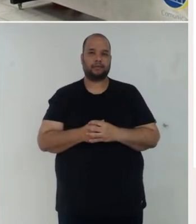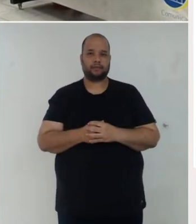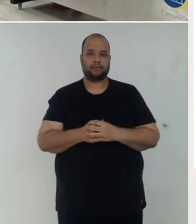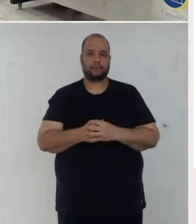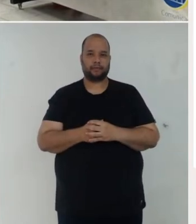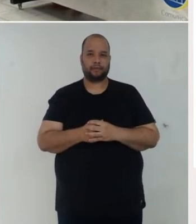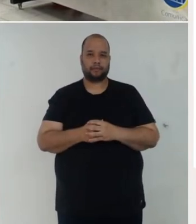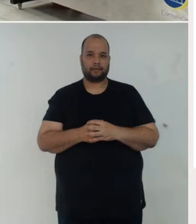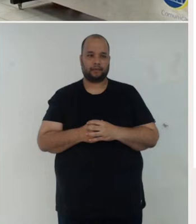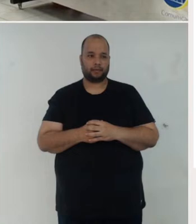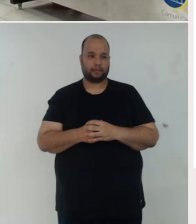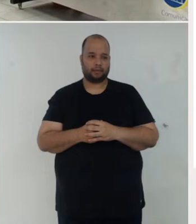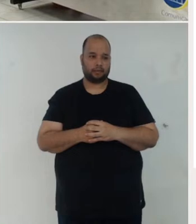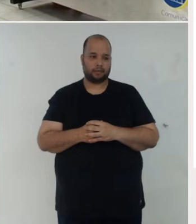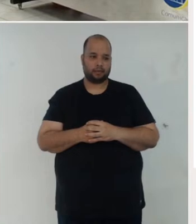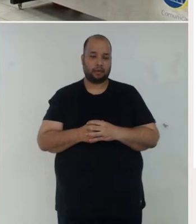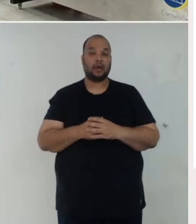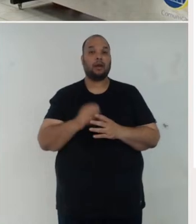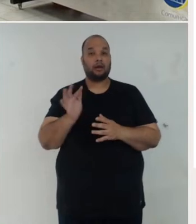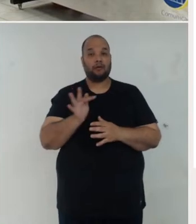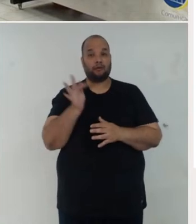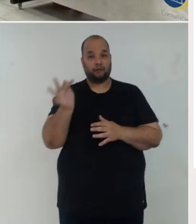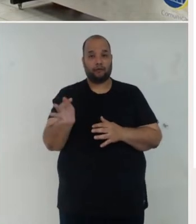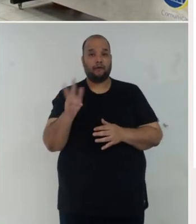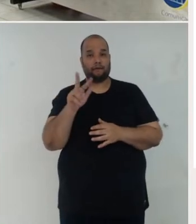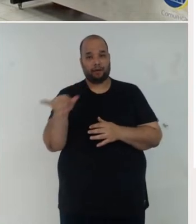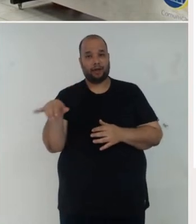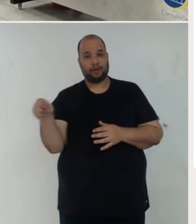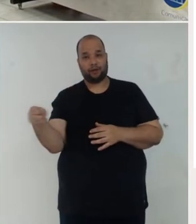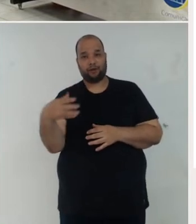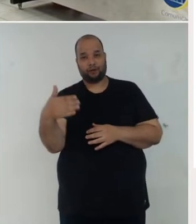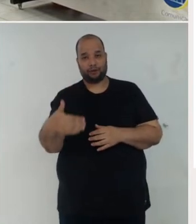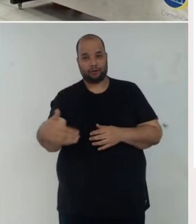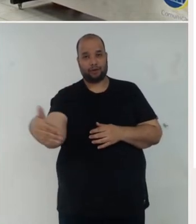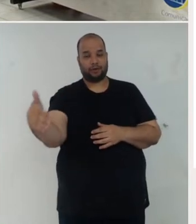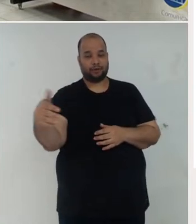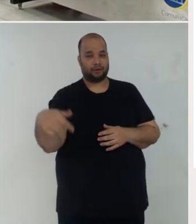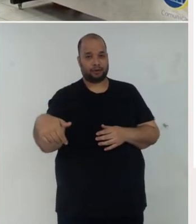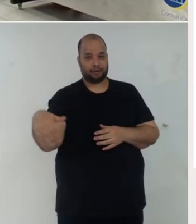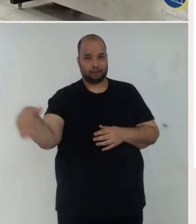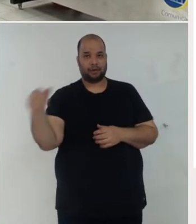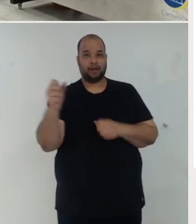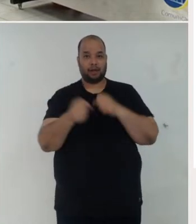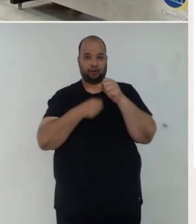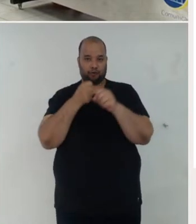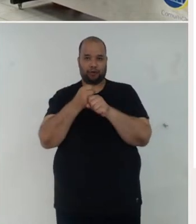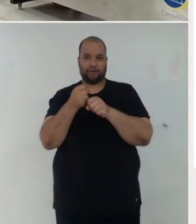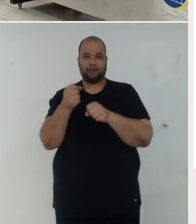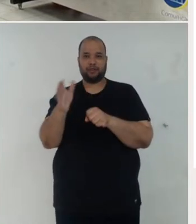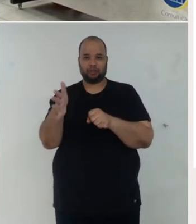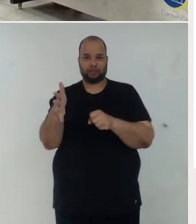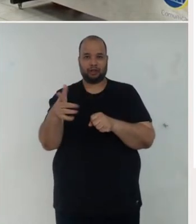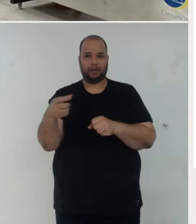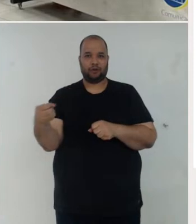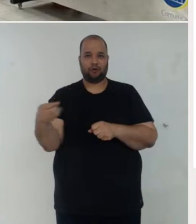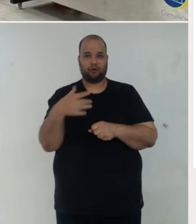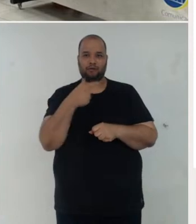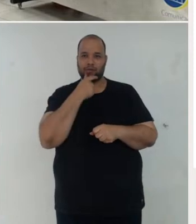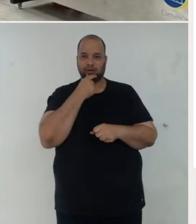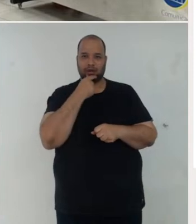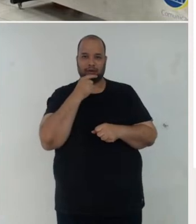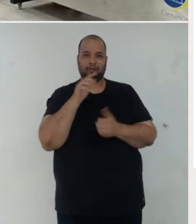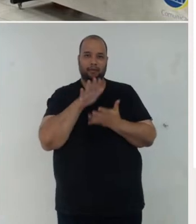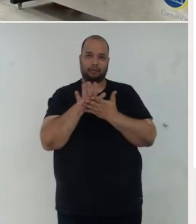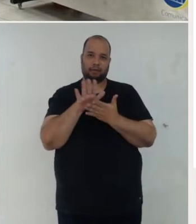que em breve teremos também um volume, espero que o ano que vem já que a gente tenha um volume em inglês